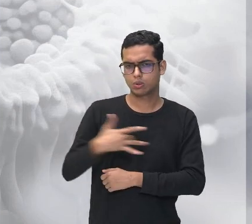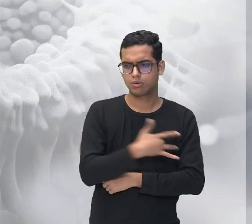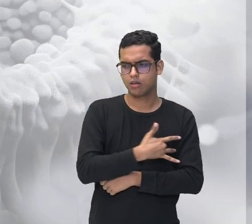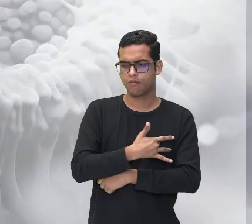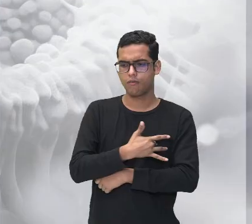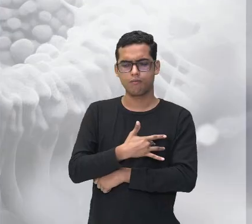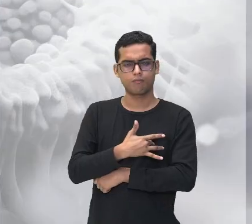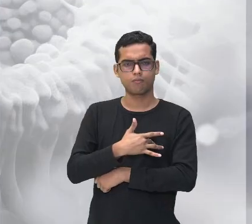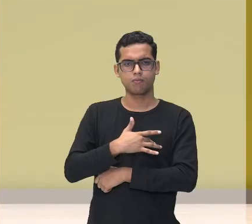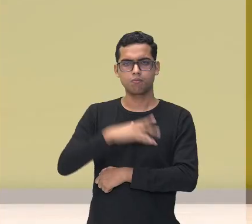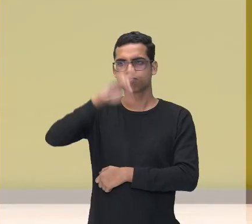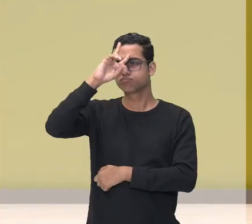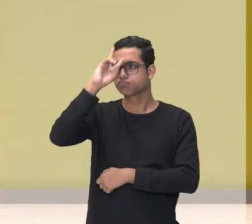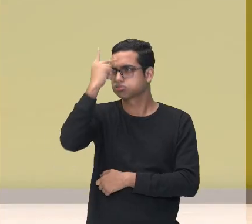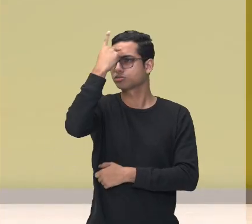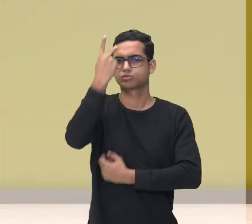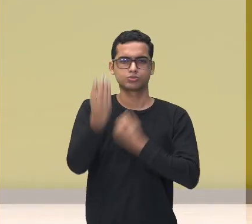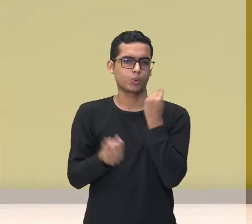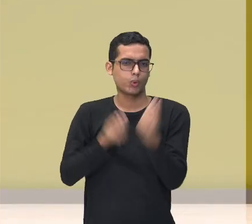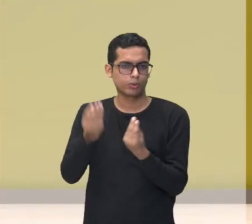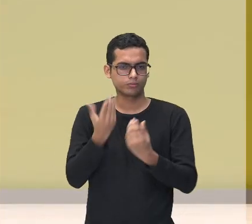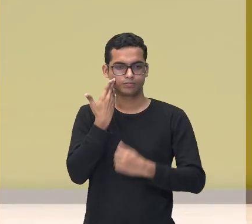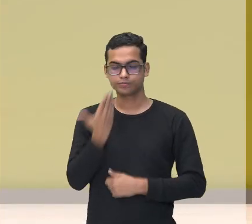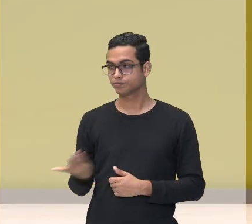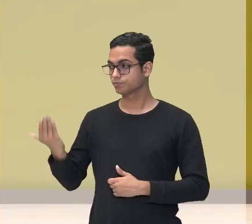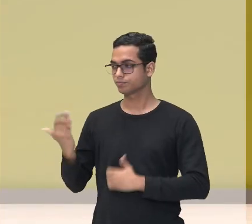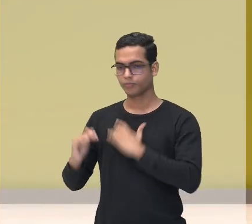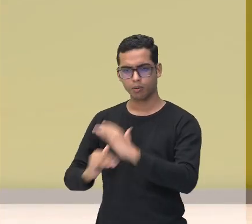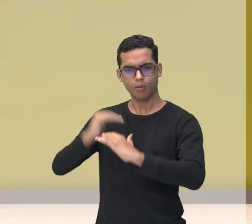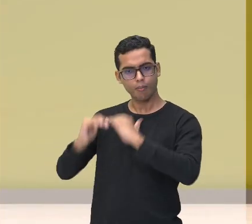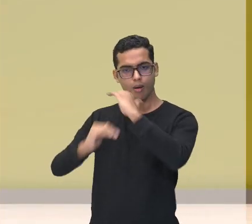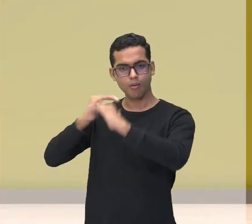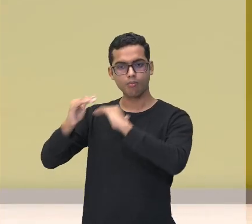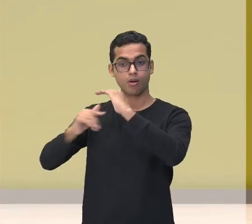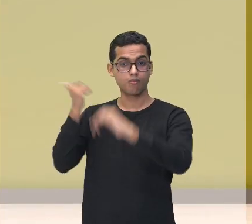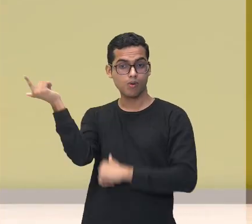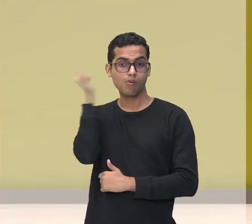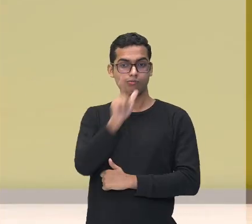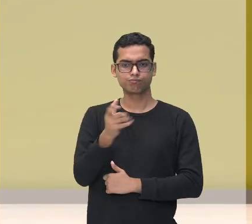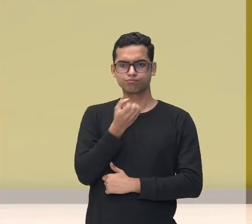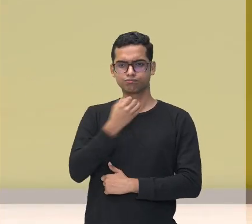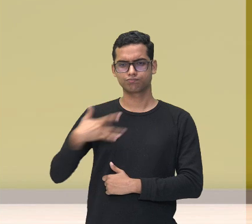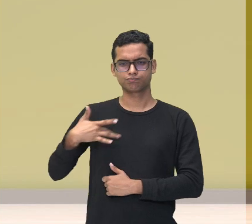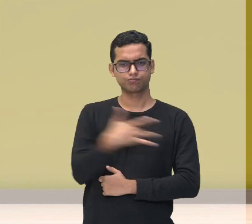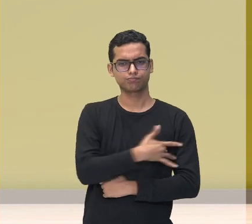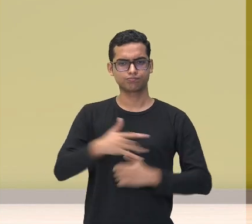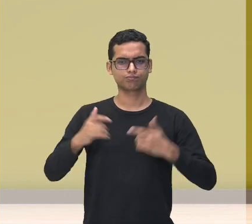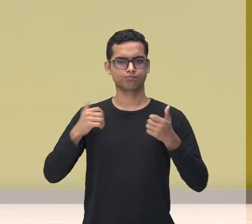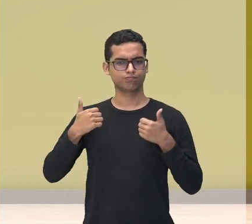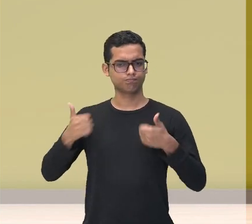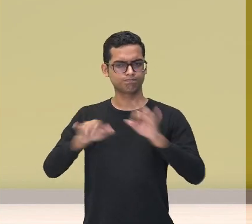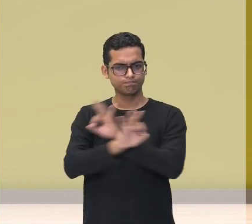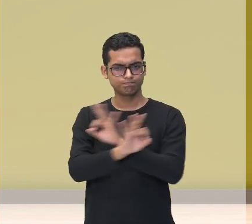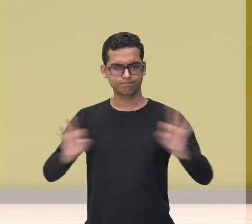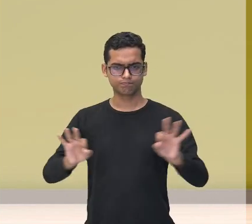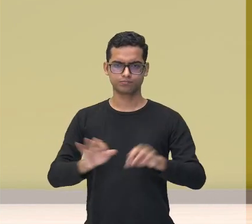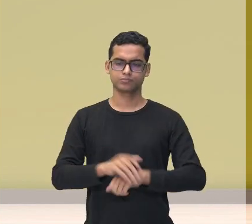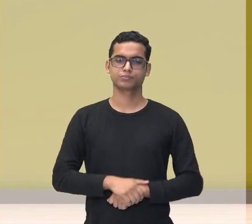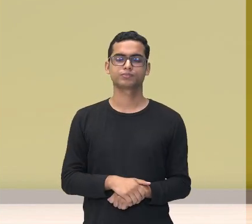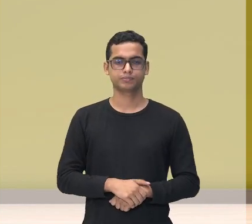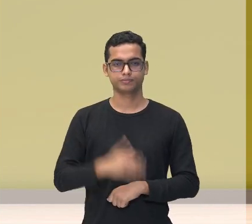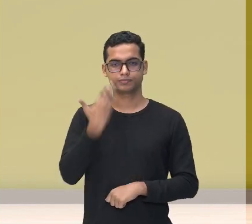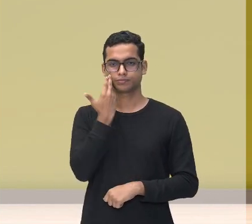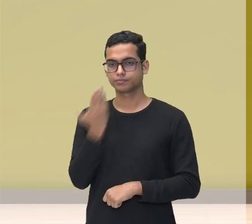ver aqui a escalada do sucesso para uma boa saúde. Nós temos aqui 5 degraus a serem subidos, né, a